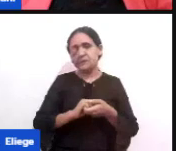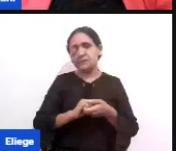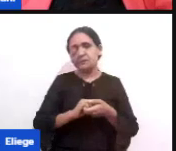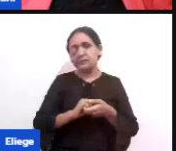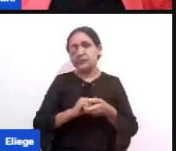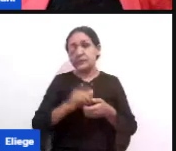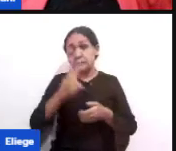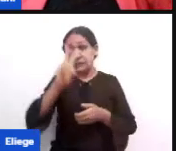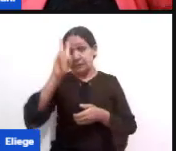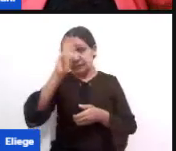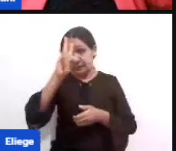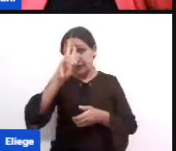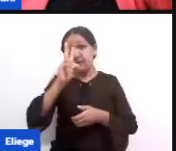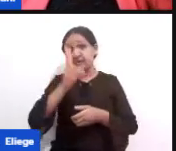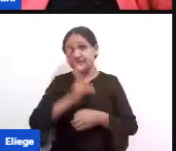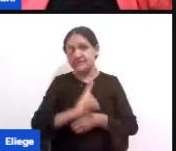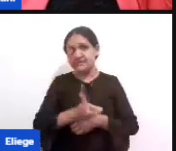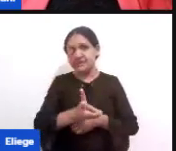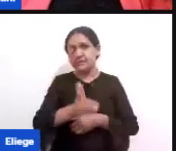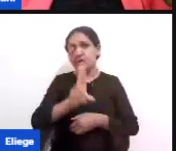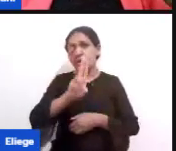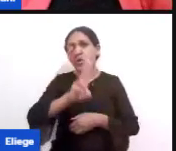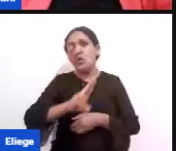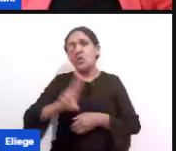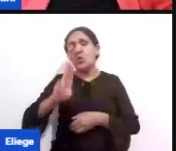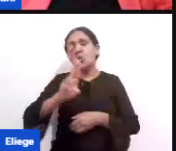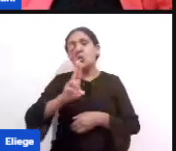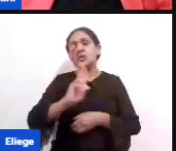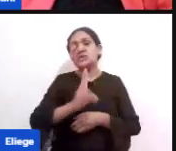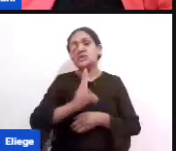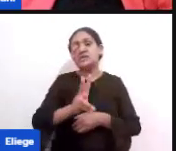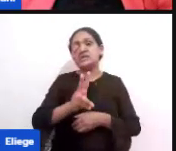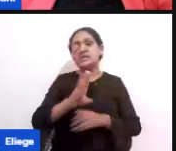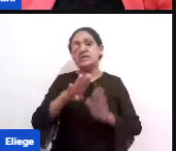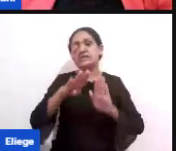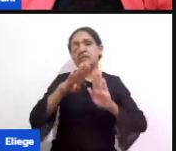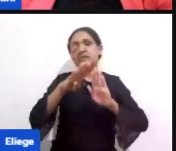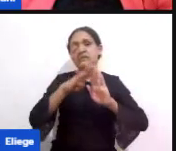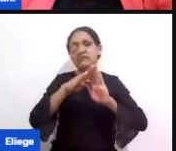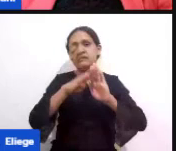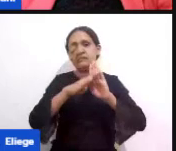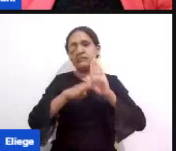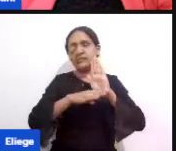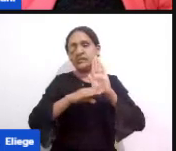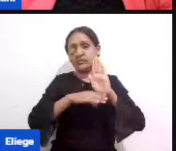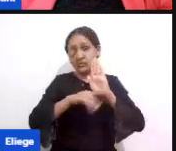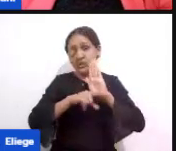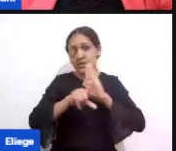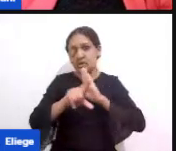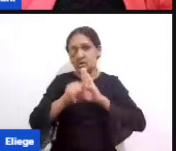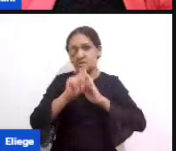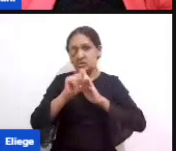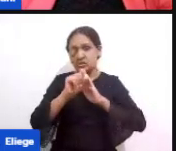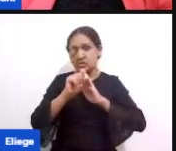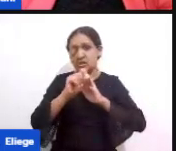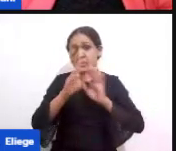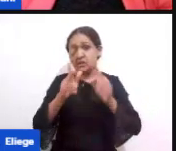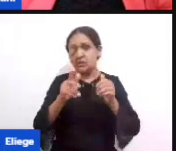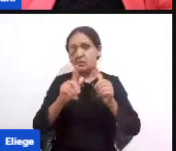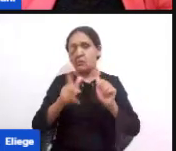Lembrando sempre de usar os critérios de seleção adequados ao planejamento para garantir